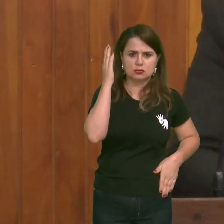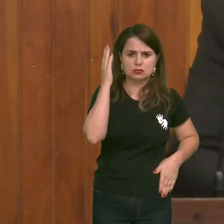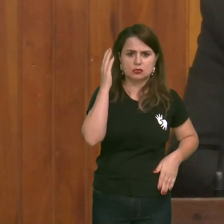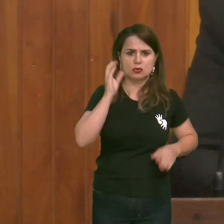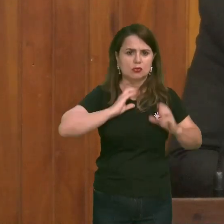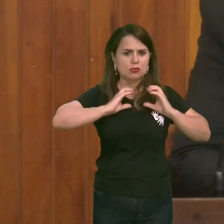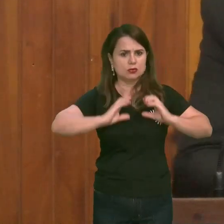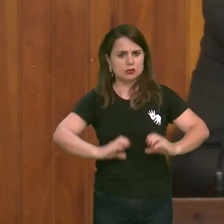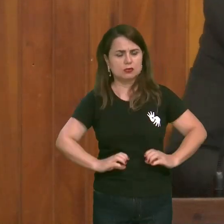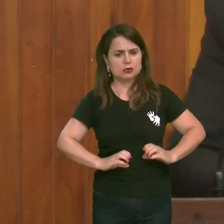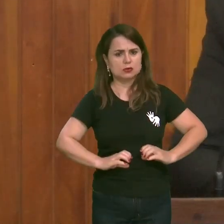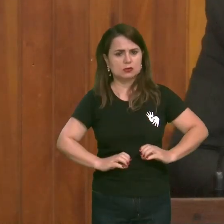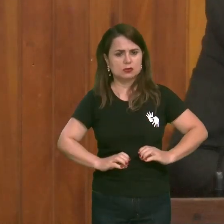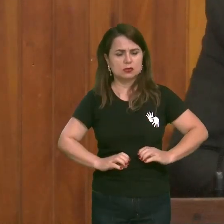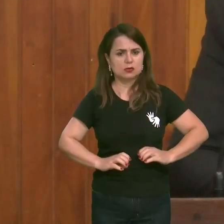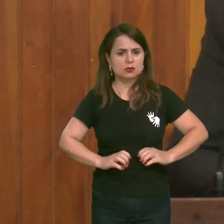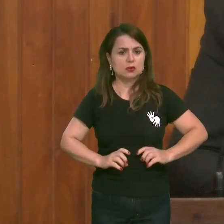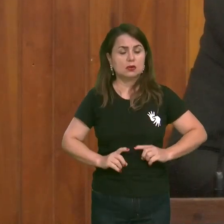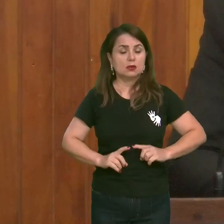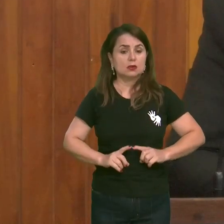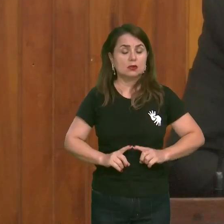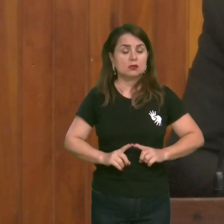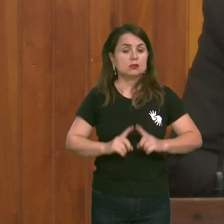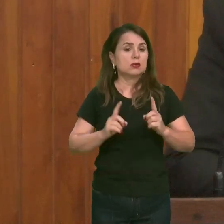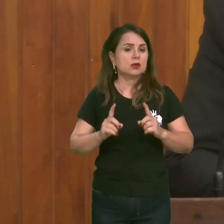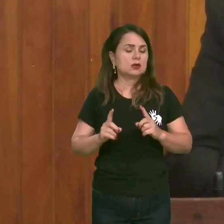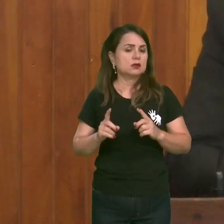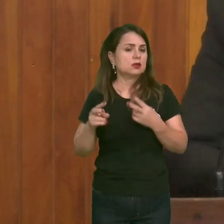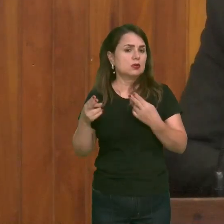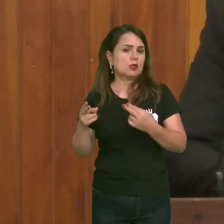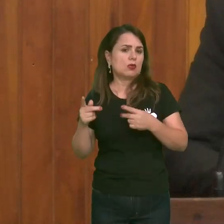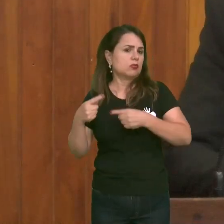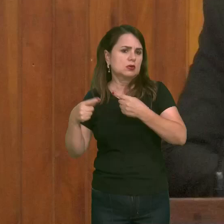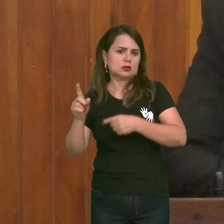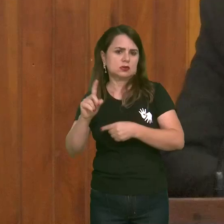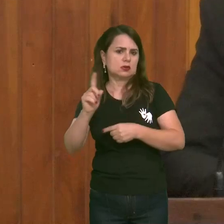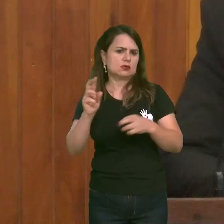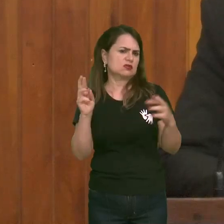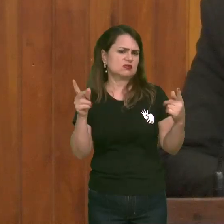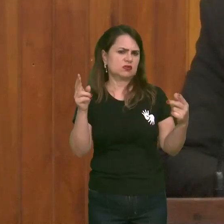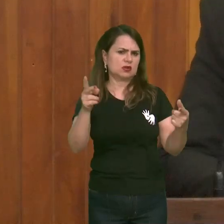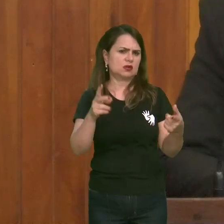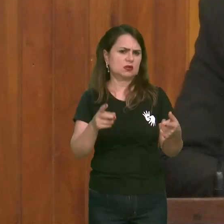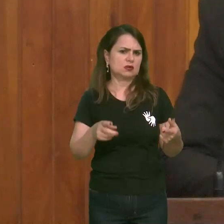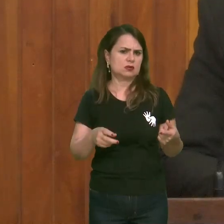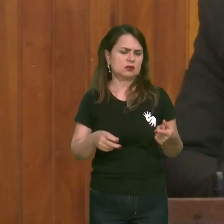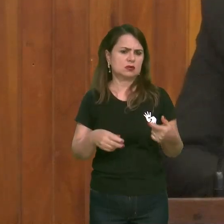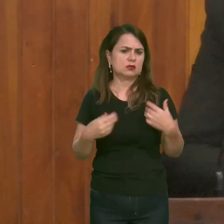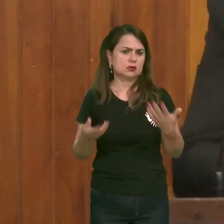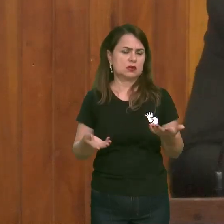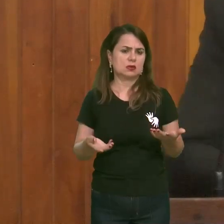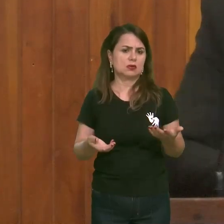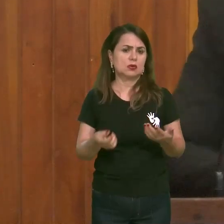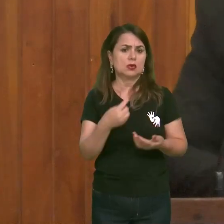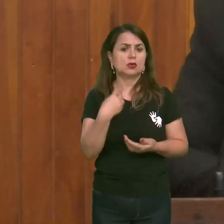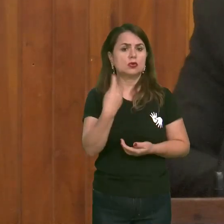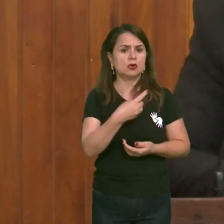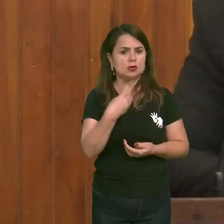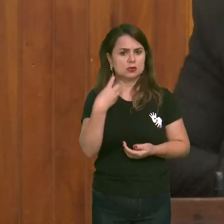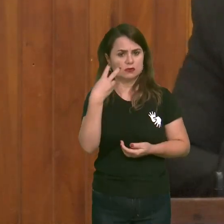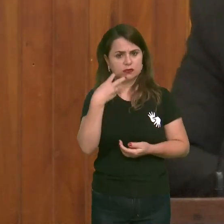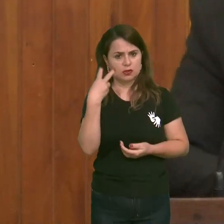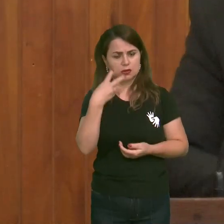e não como relação política Poder Executivo e legislativo e principalmente entre nós vereadores às vezes